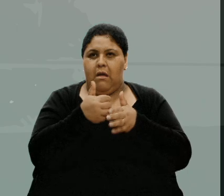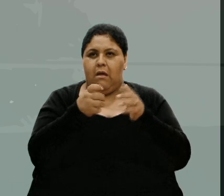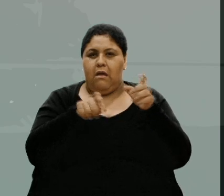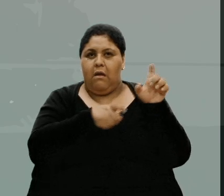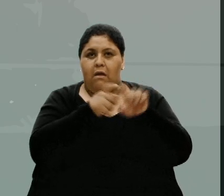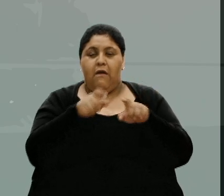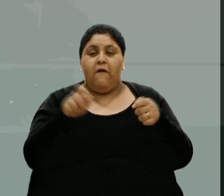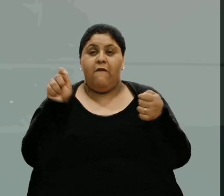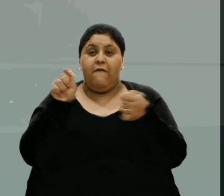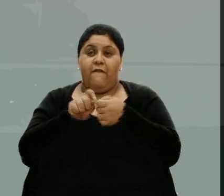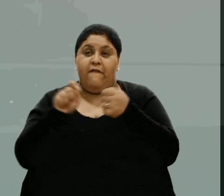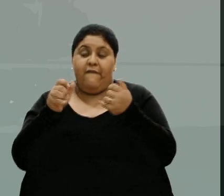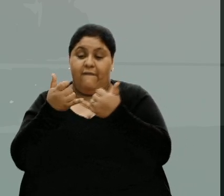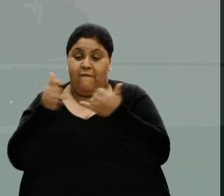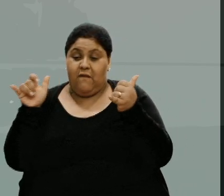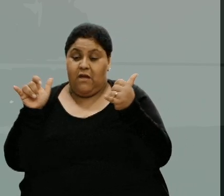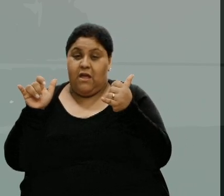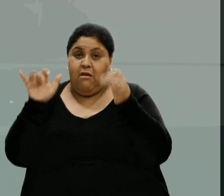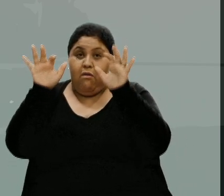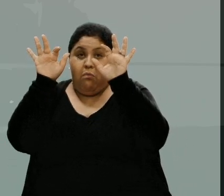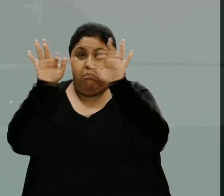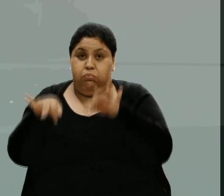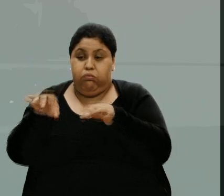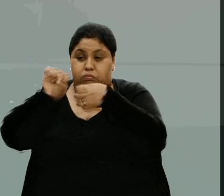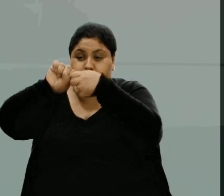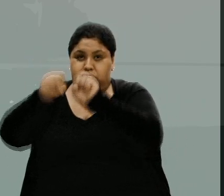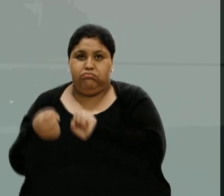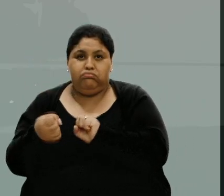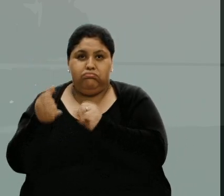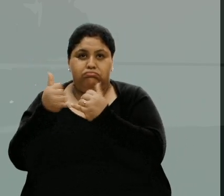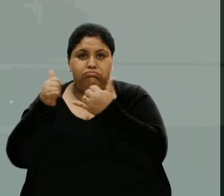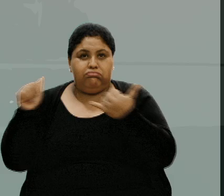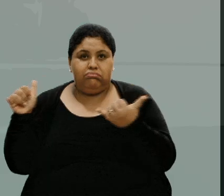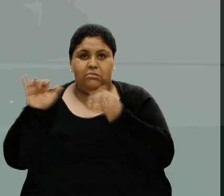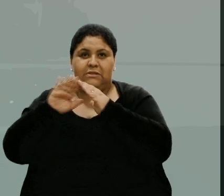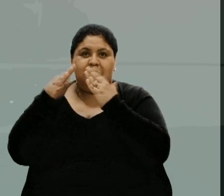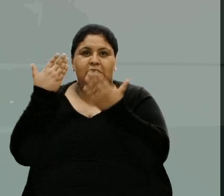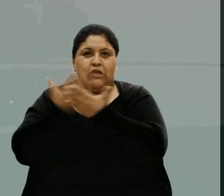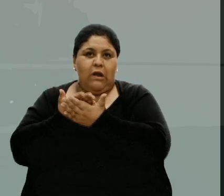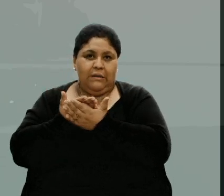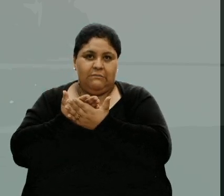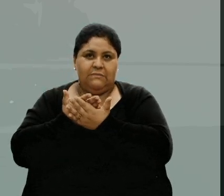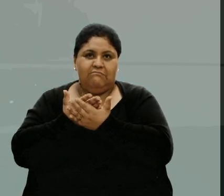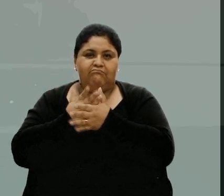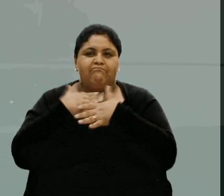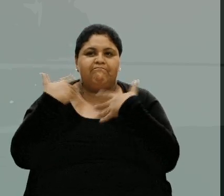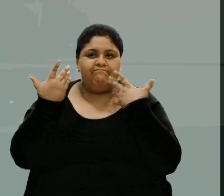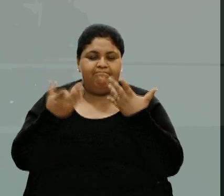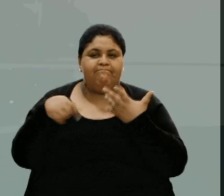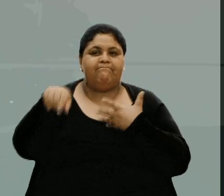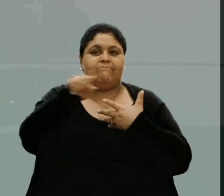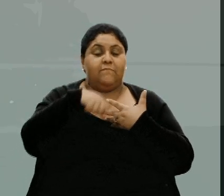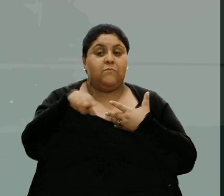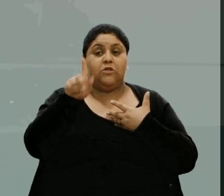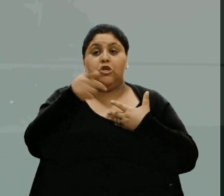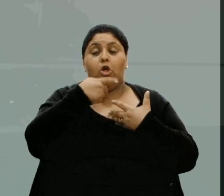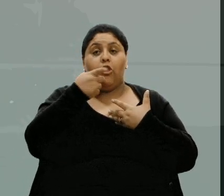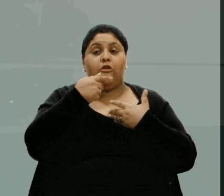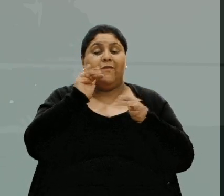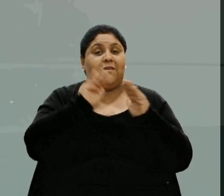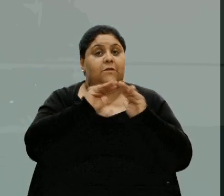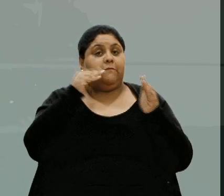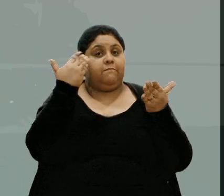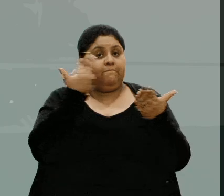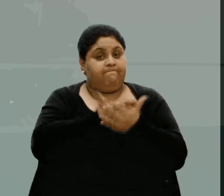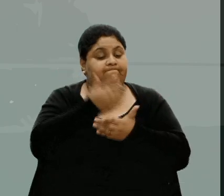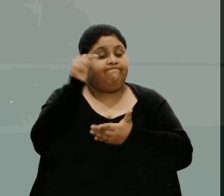aparelho caísse toda a energia elétrica da escola. Então, nós estamos falando de uma escola aqui